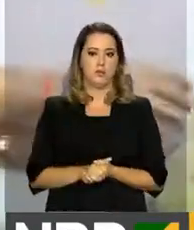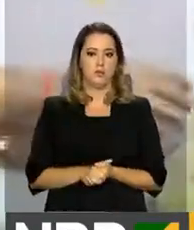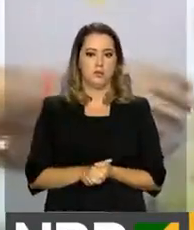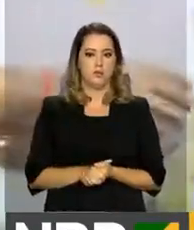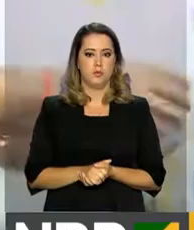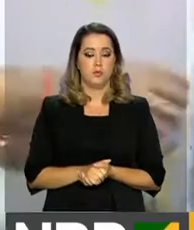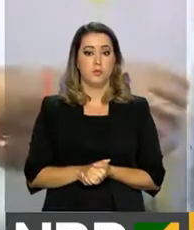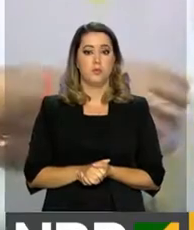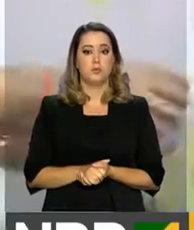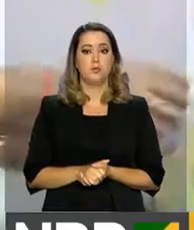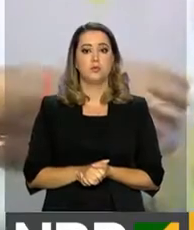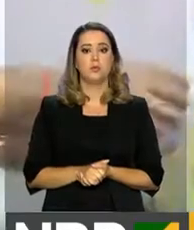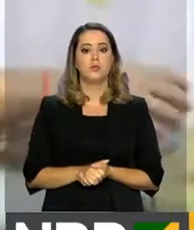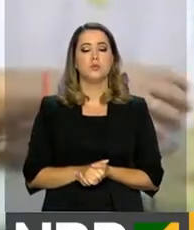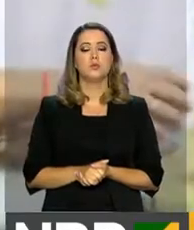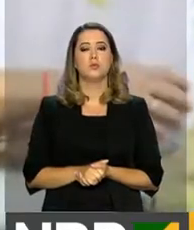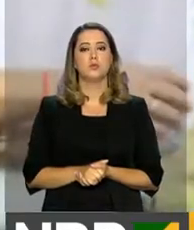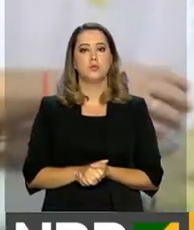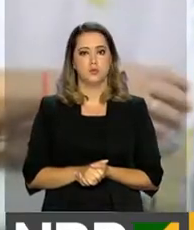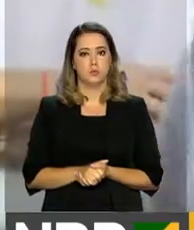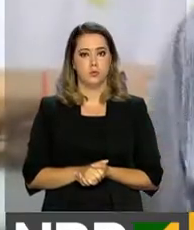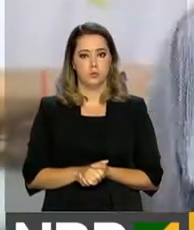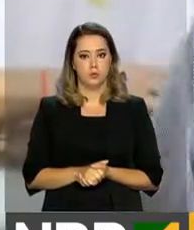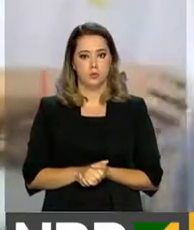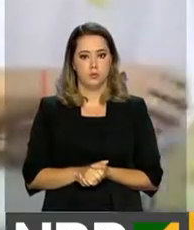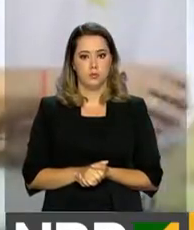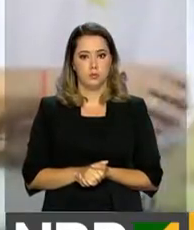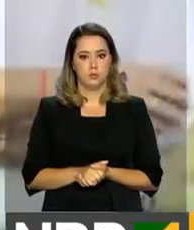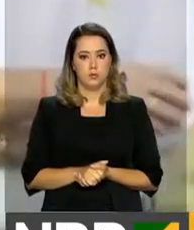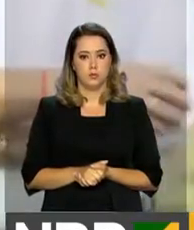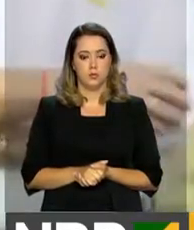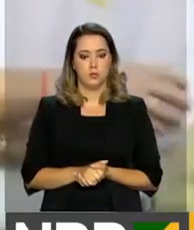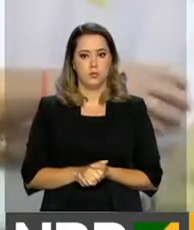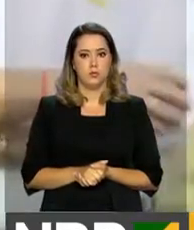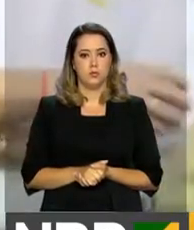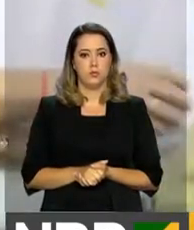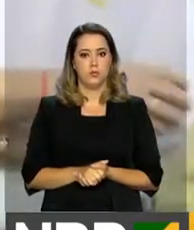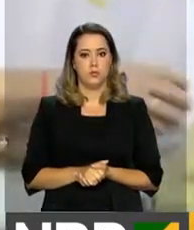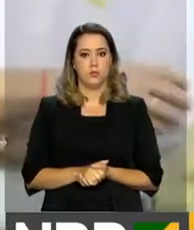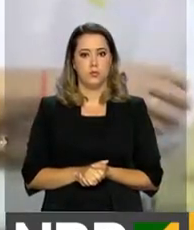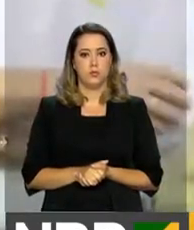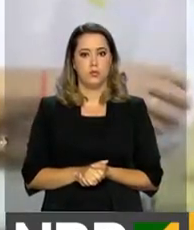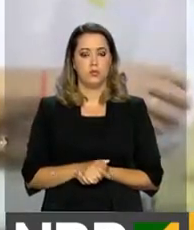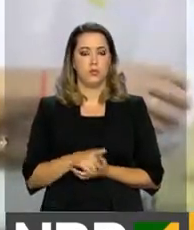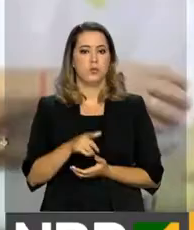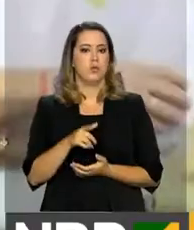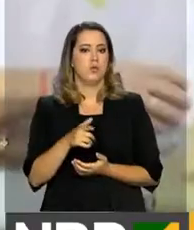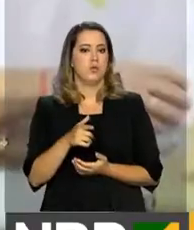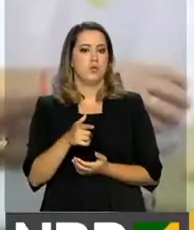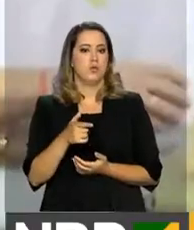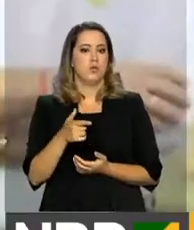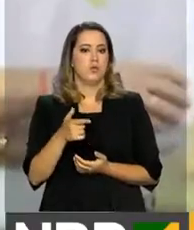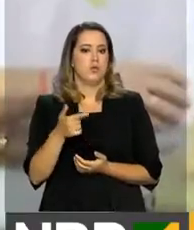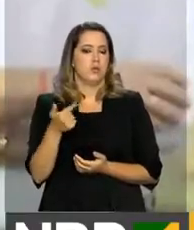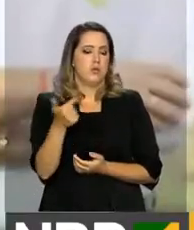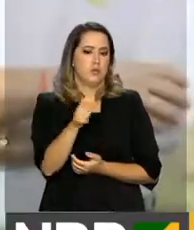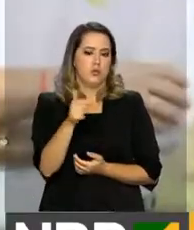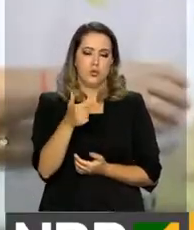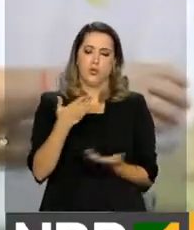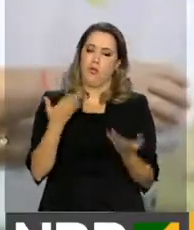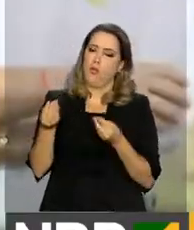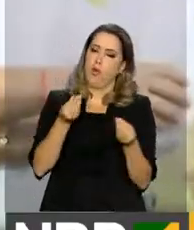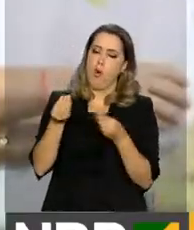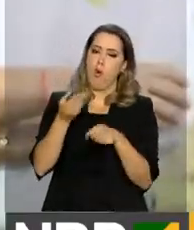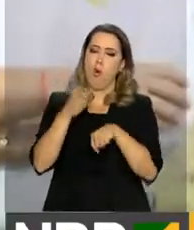do PSB. O senhor está aproveitando a agenda para fazer algo político e tentar atrair esses... Não, nem tive. Sabe porque eu nem tive tempo de conversar com